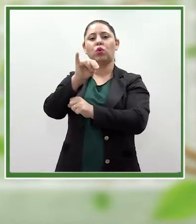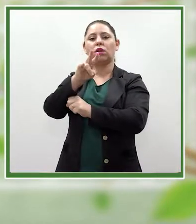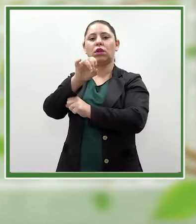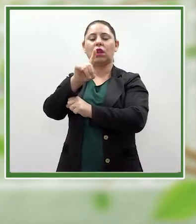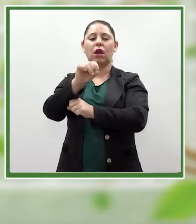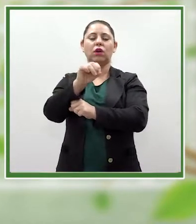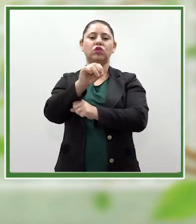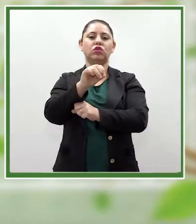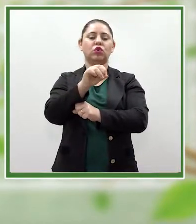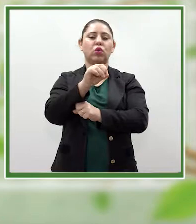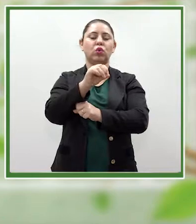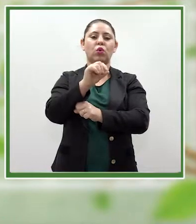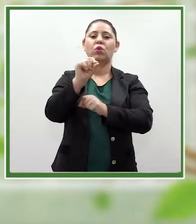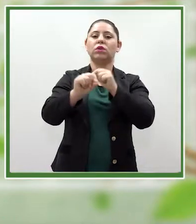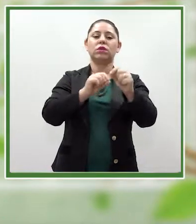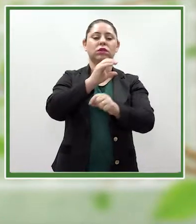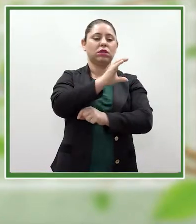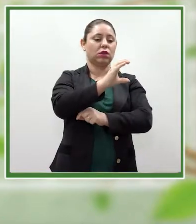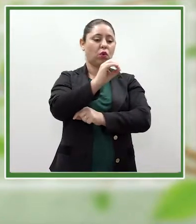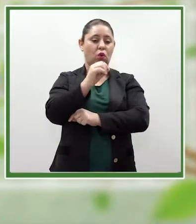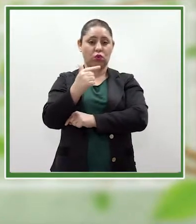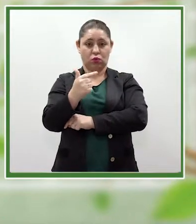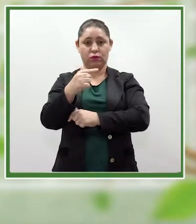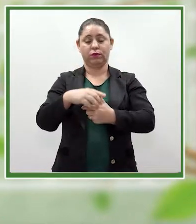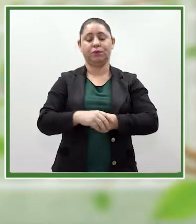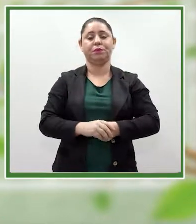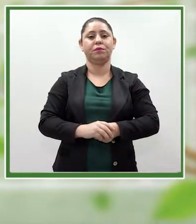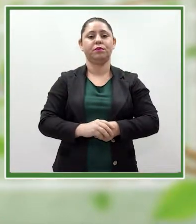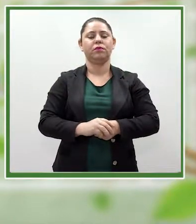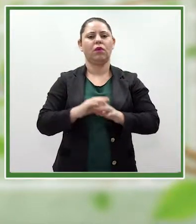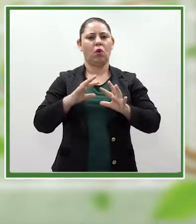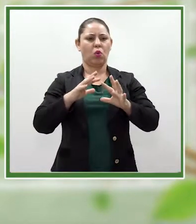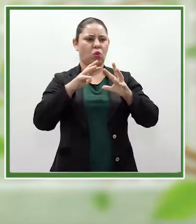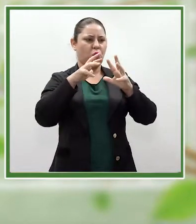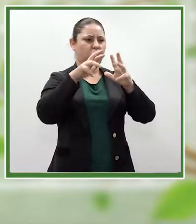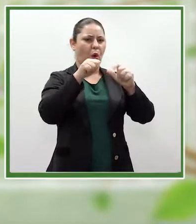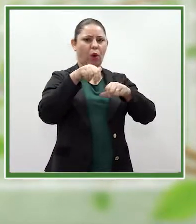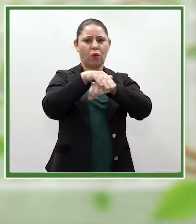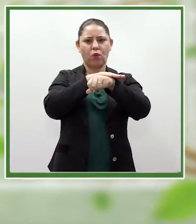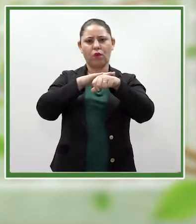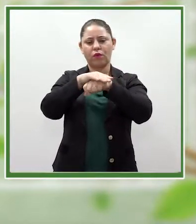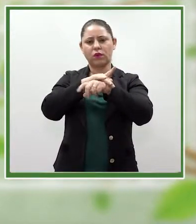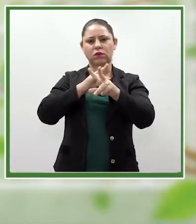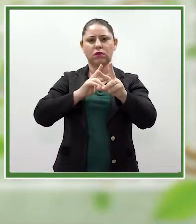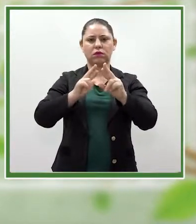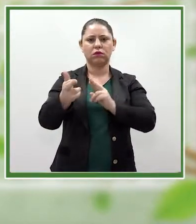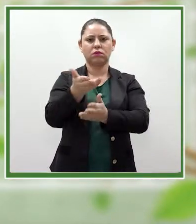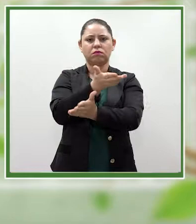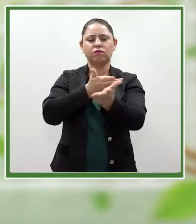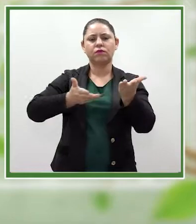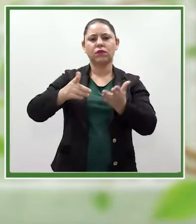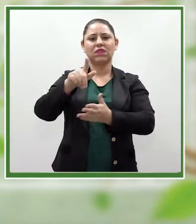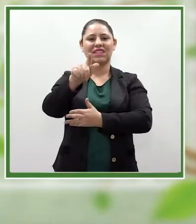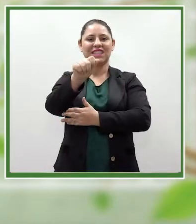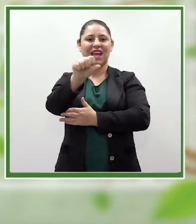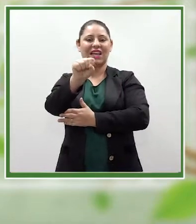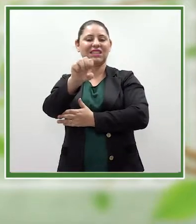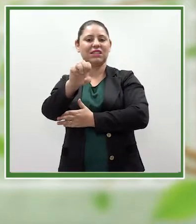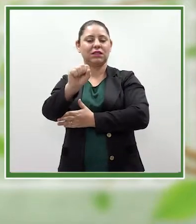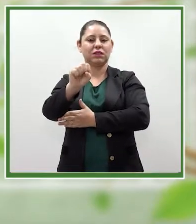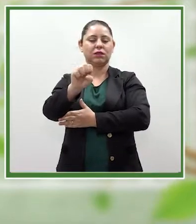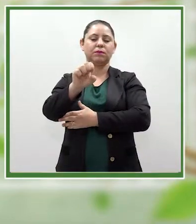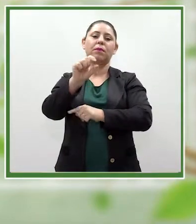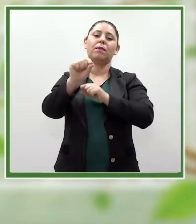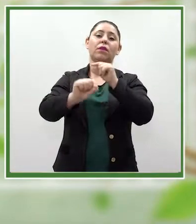e a unidade comum deles é o CO2 equivalente. Então, toda a nossa conversa relacionada com a emissão